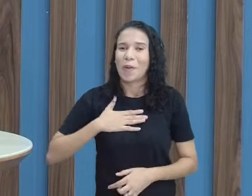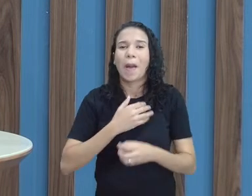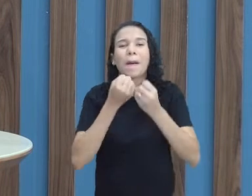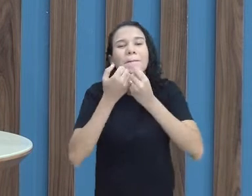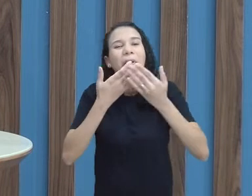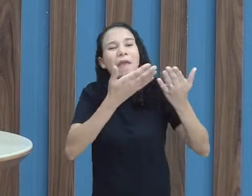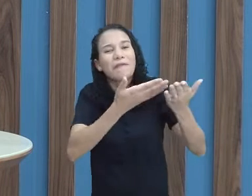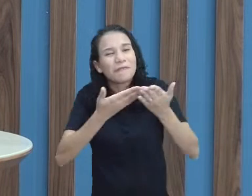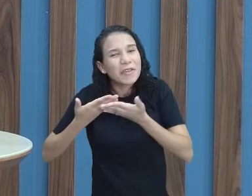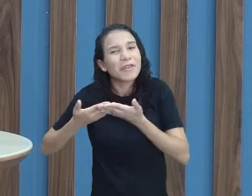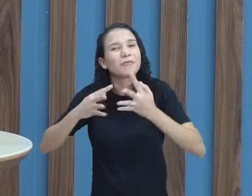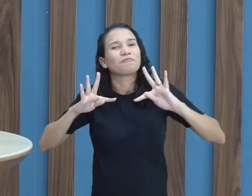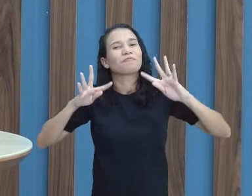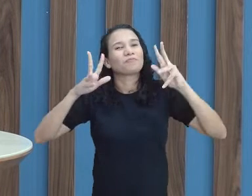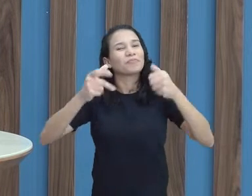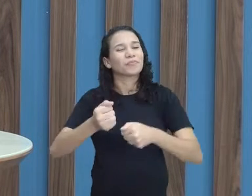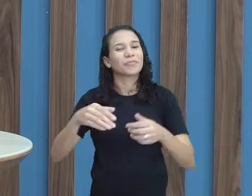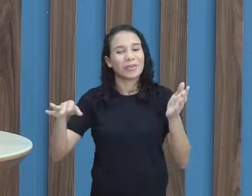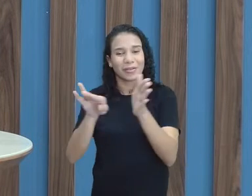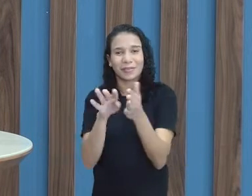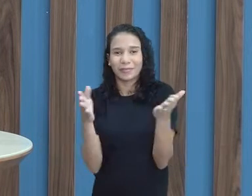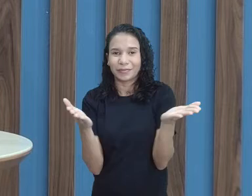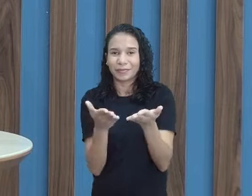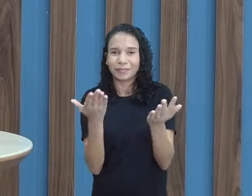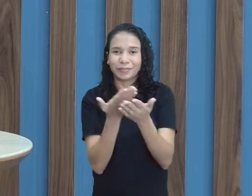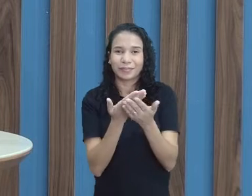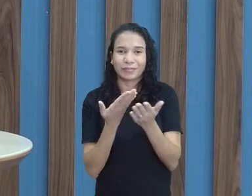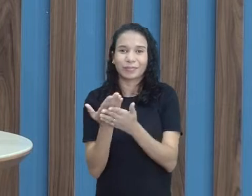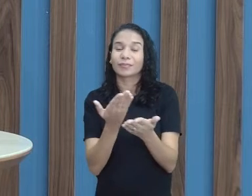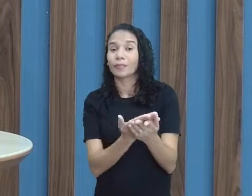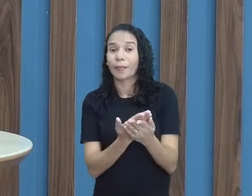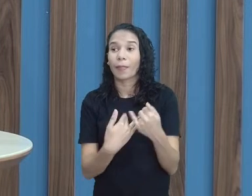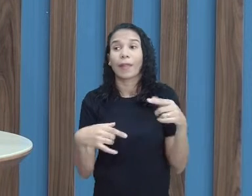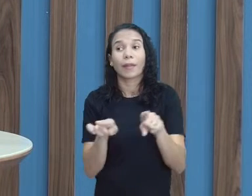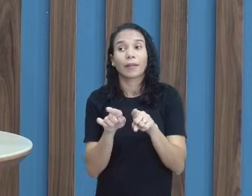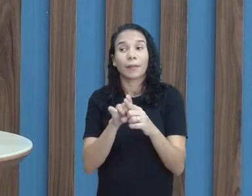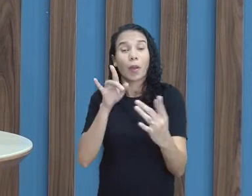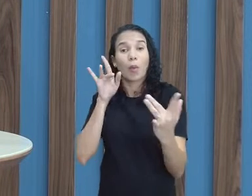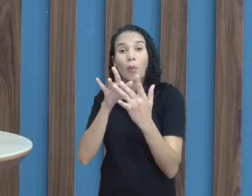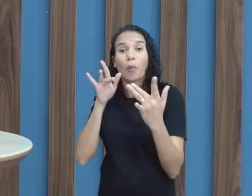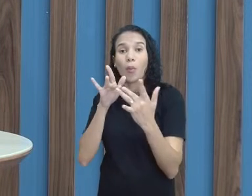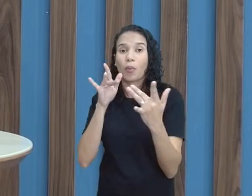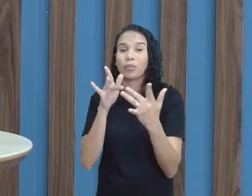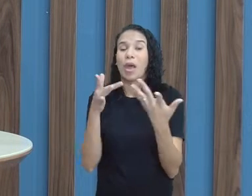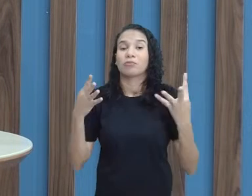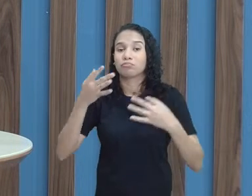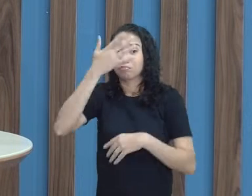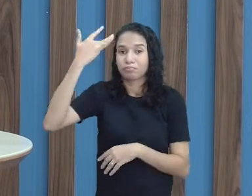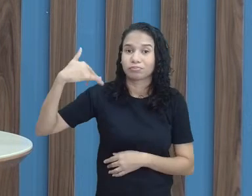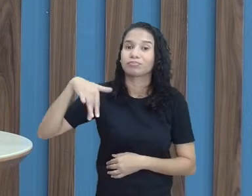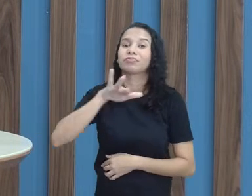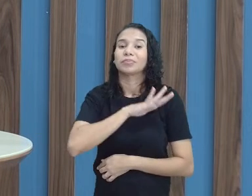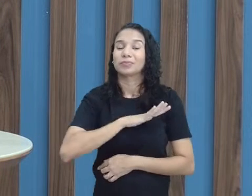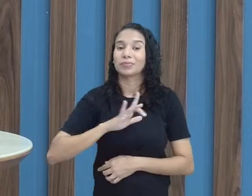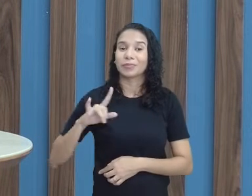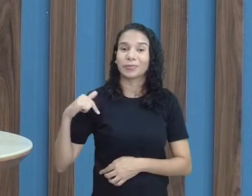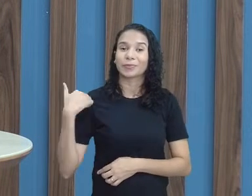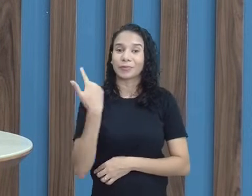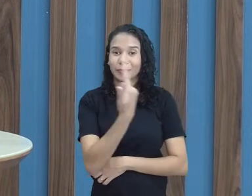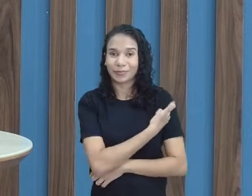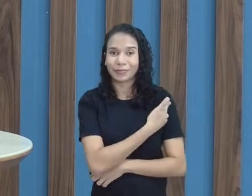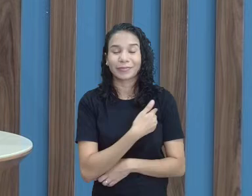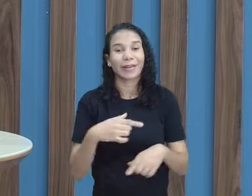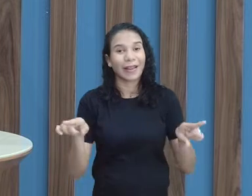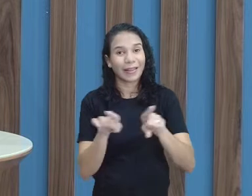bem-vindo, Carlos, né? Que chegou aqui na nossa aula, está interagindo bastante conosco. E